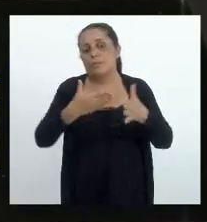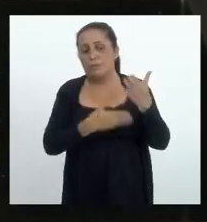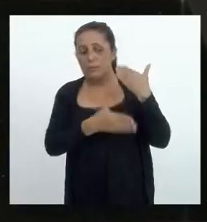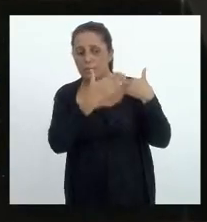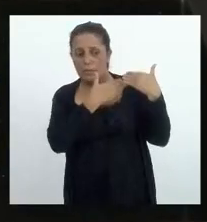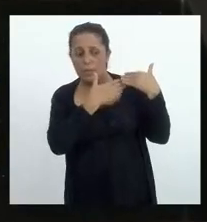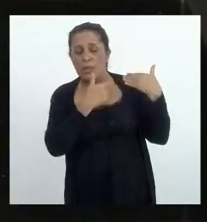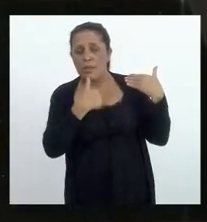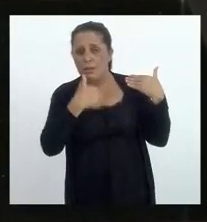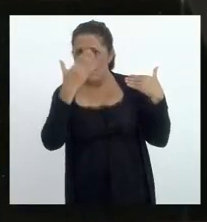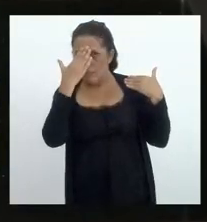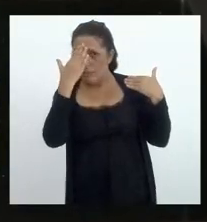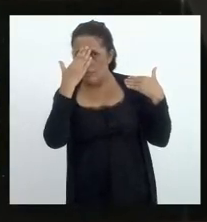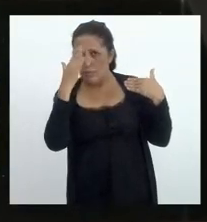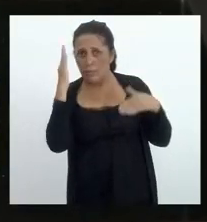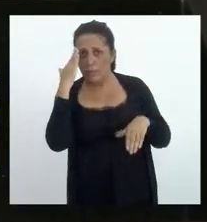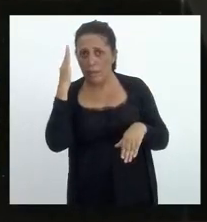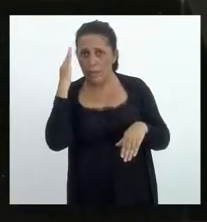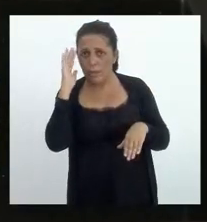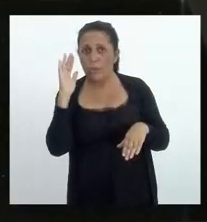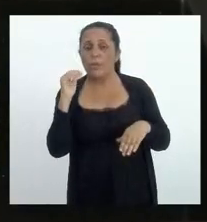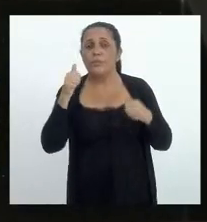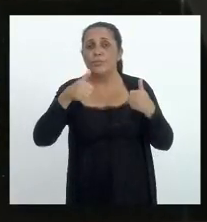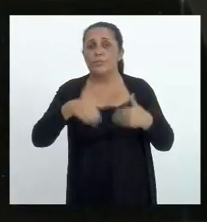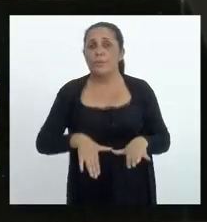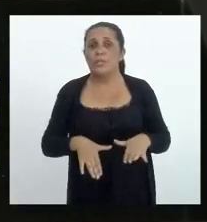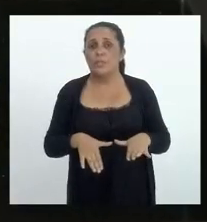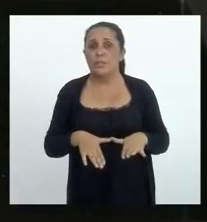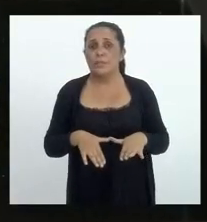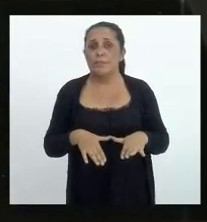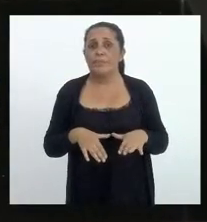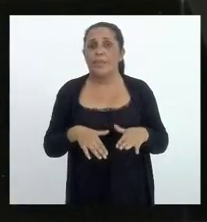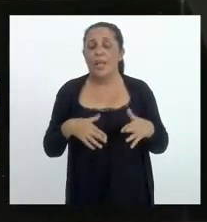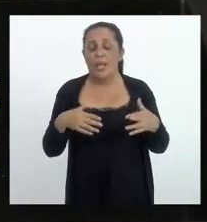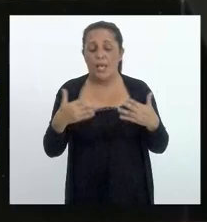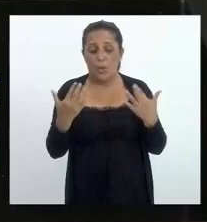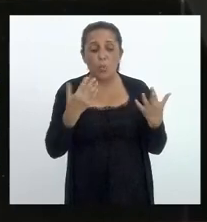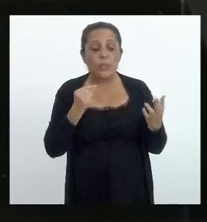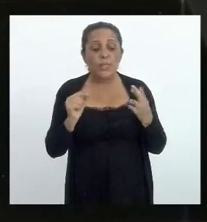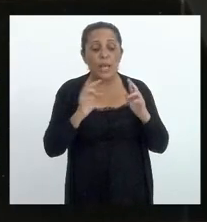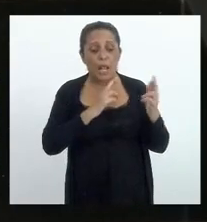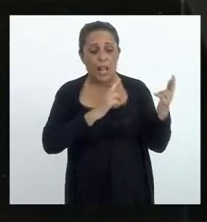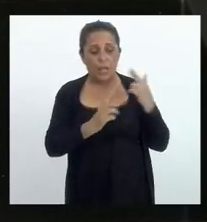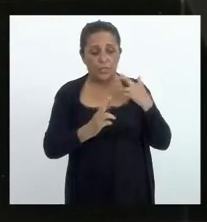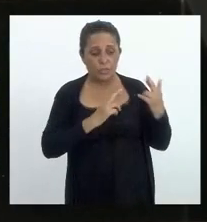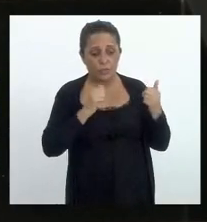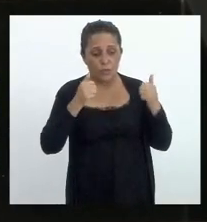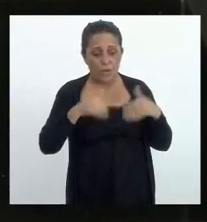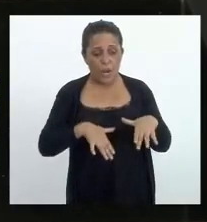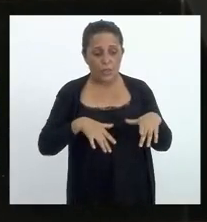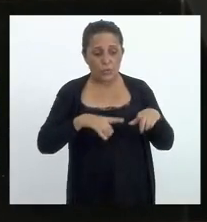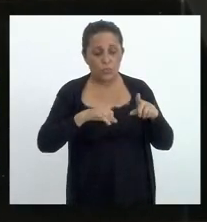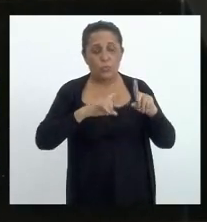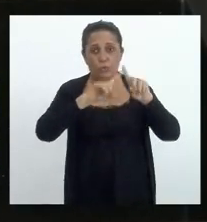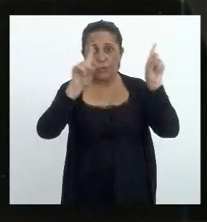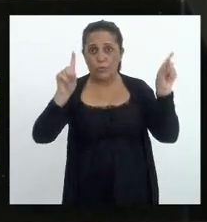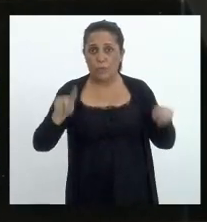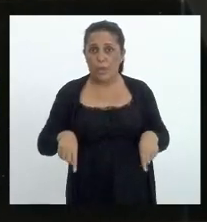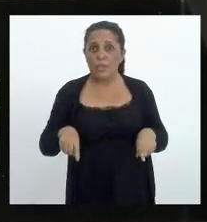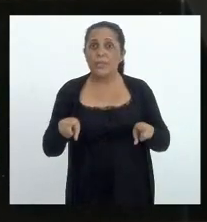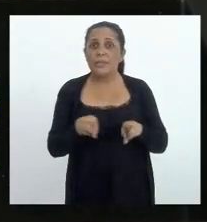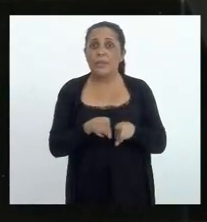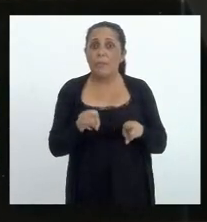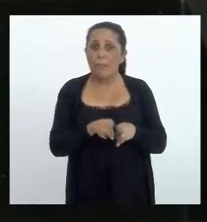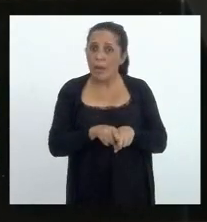eu entendo, essas despesas primárias, elas são relativas a todo o gasto com funcionalismo e com a prestação